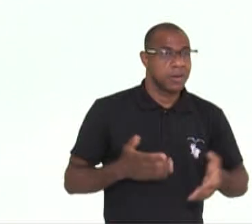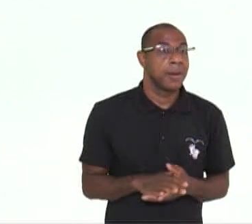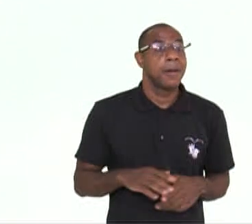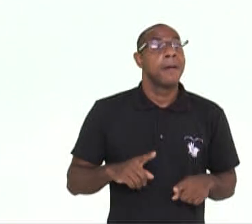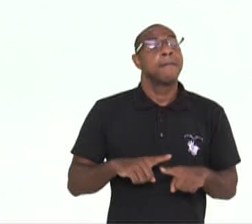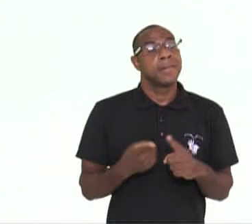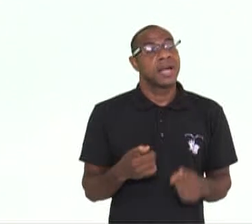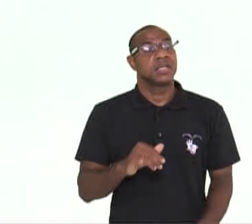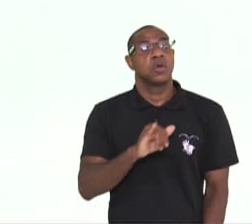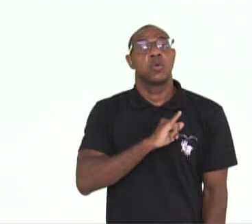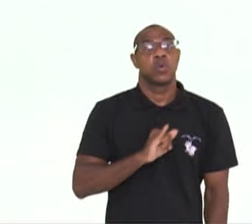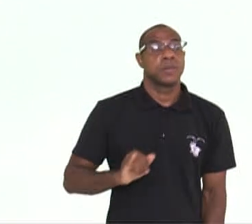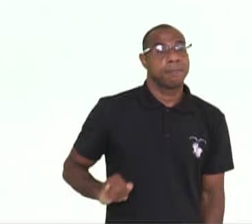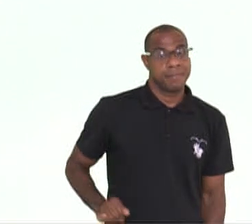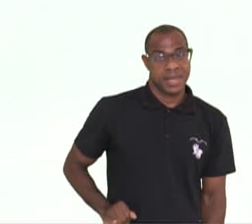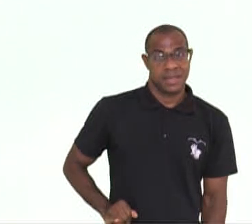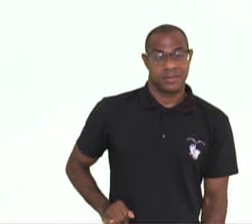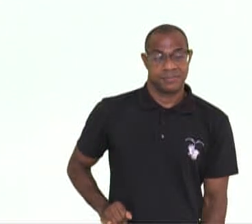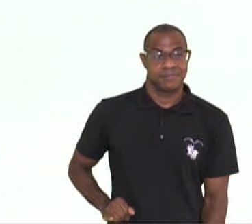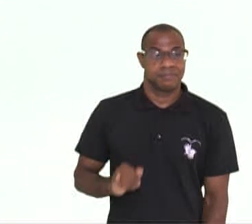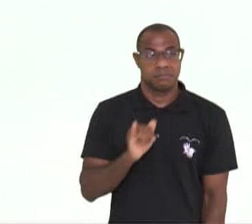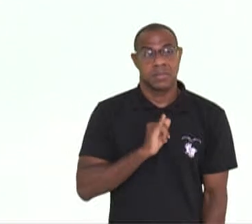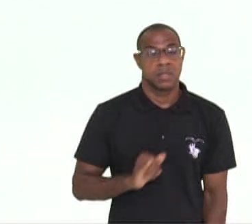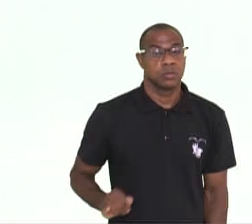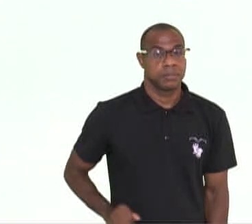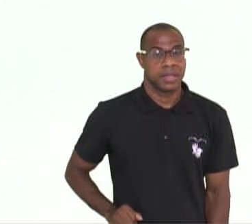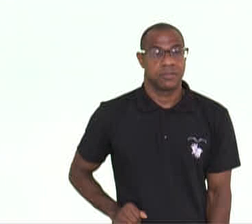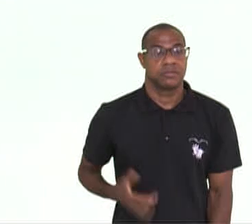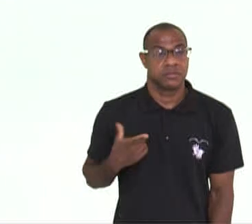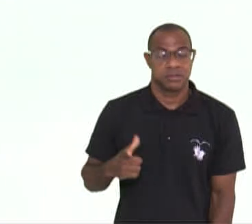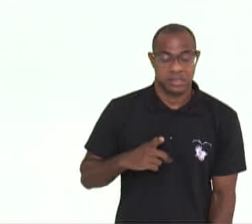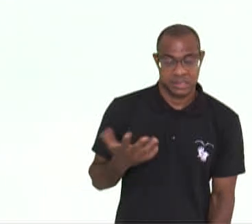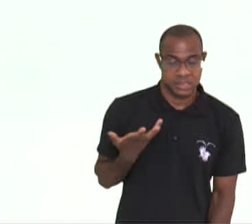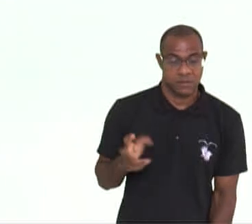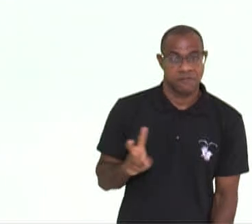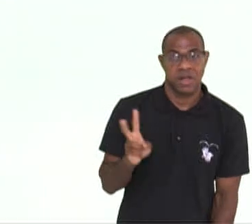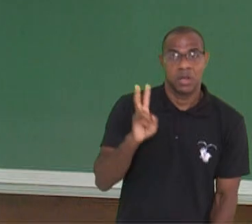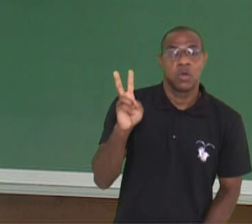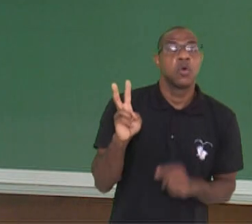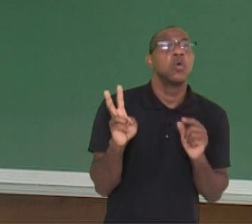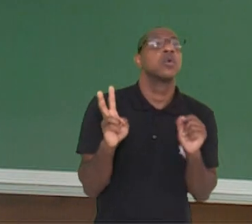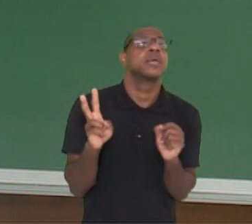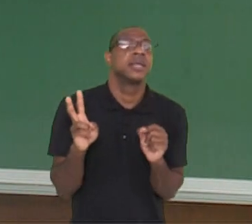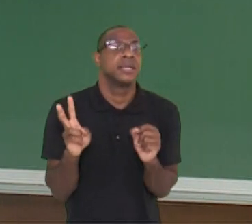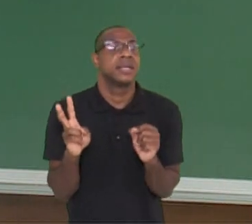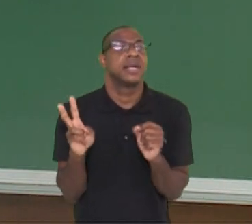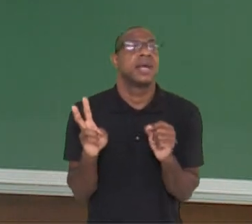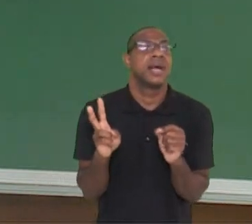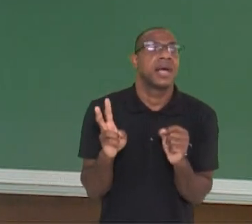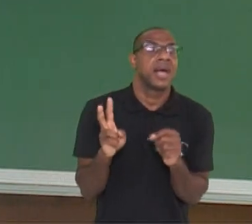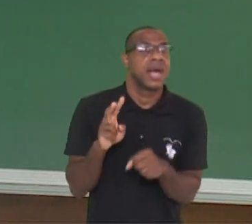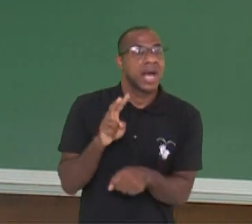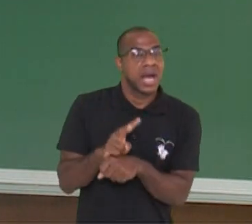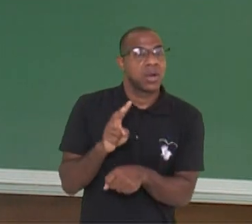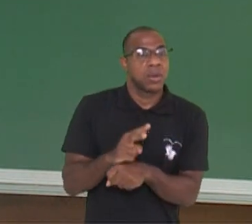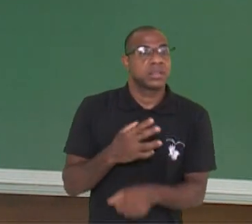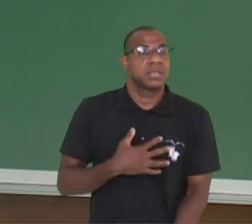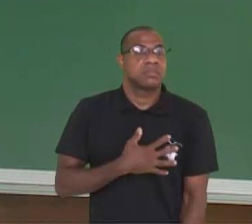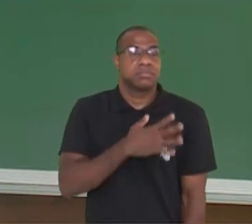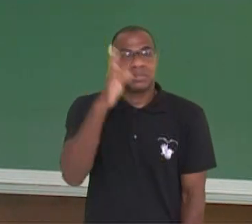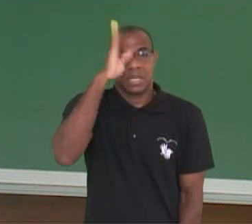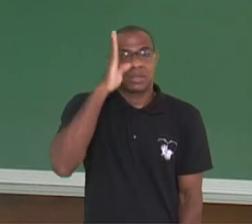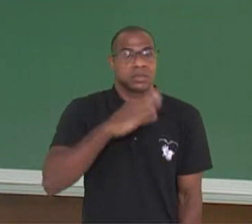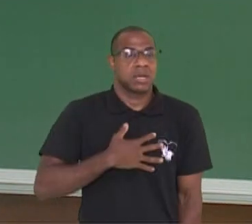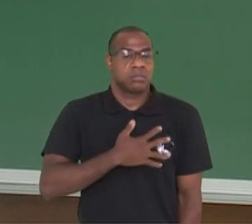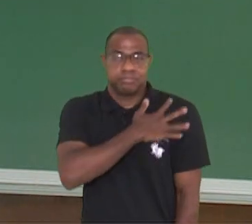Império, acusava-se o Império de valorizar muito mais a Guarda Nacional, que é aquela milícia de civis que era comandada pela